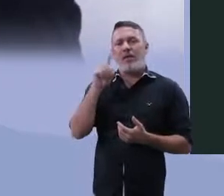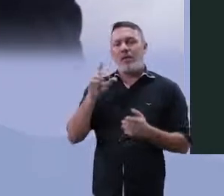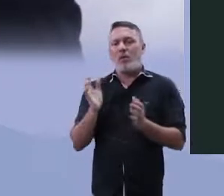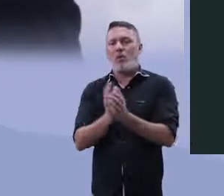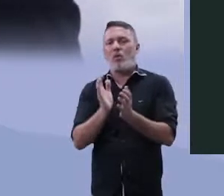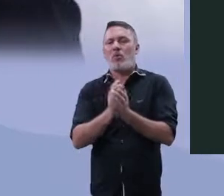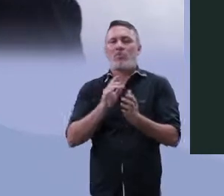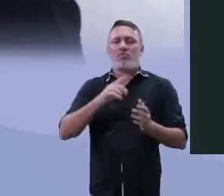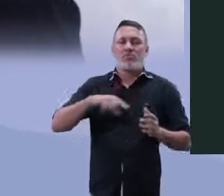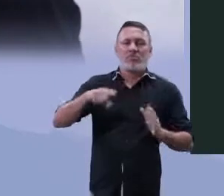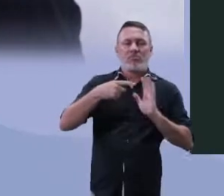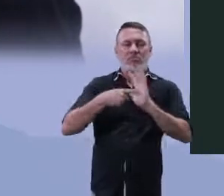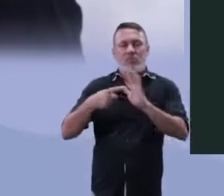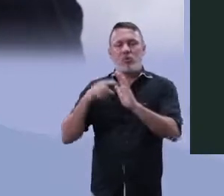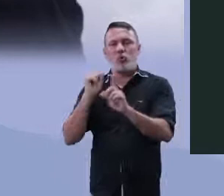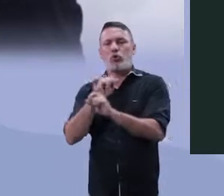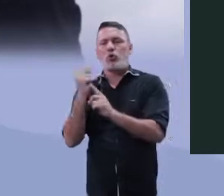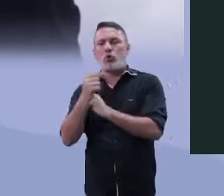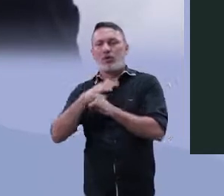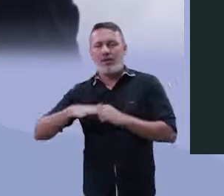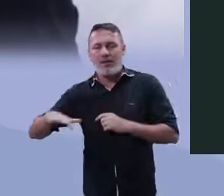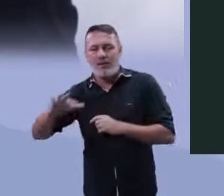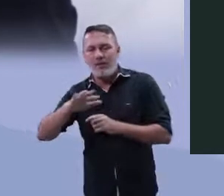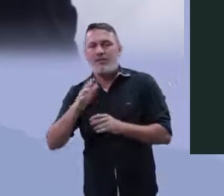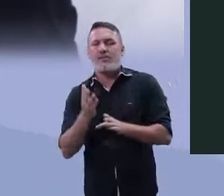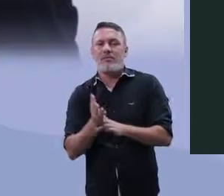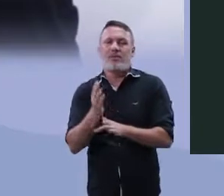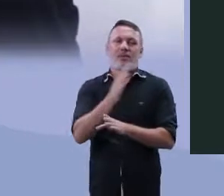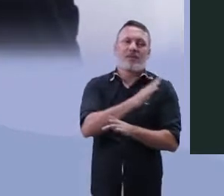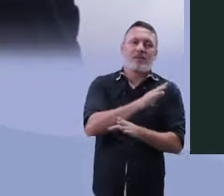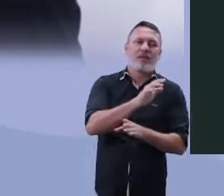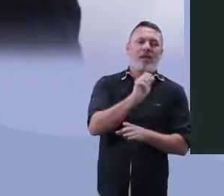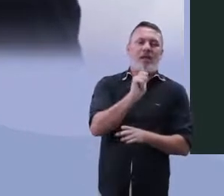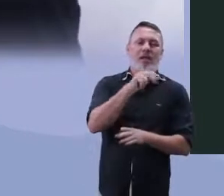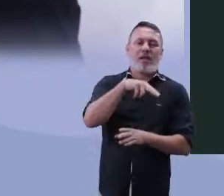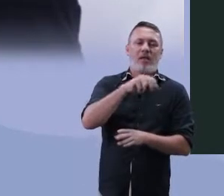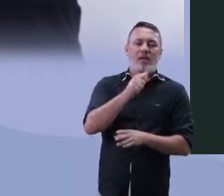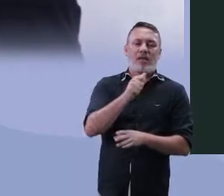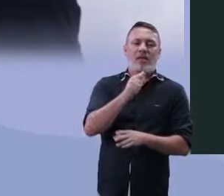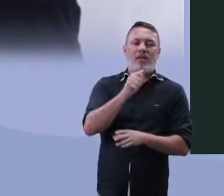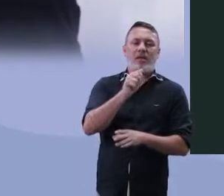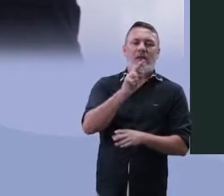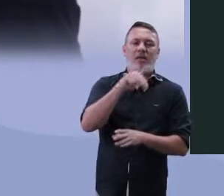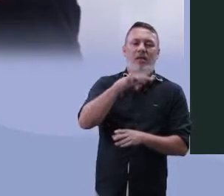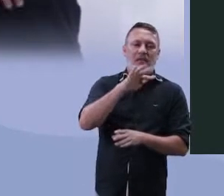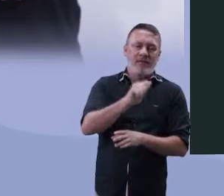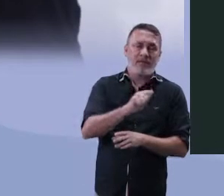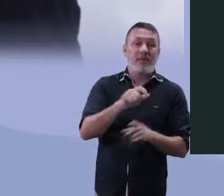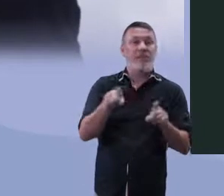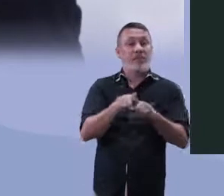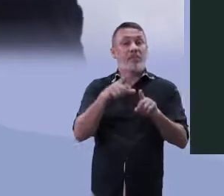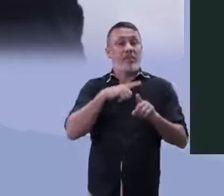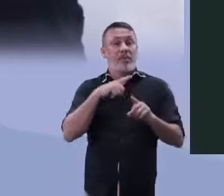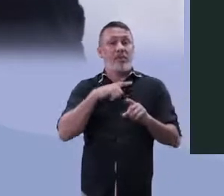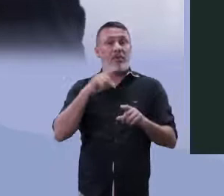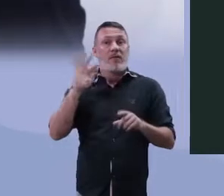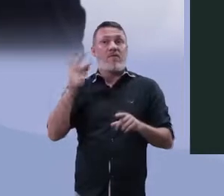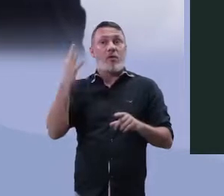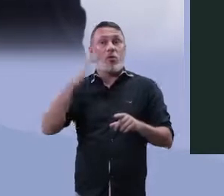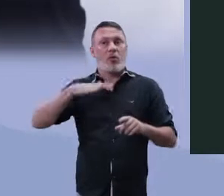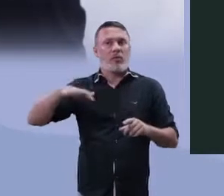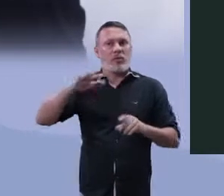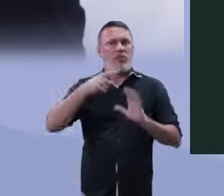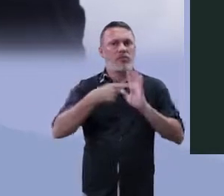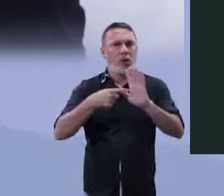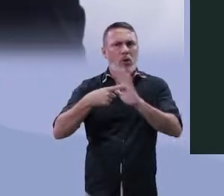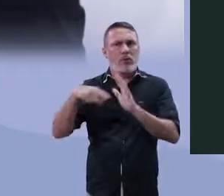1910 pelos anarquistas, em 1917 pelos socialistas, né? Um dos fenômenos mais interessantes também que